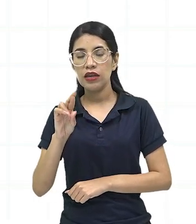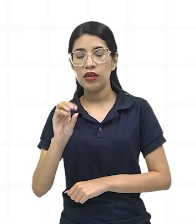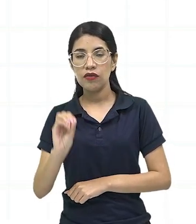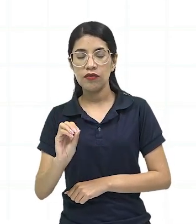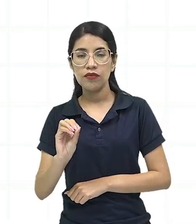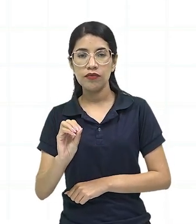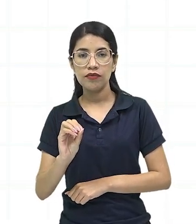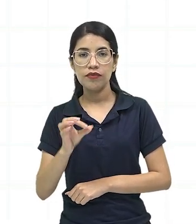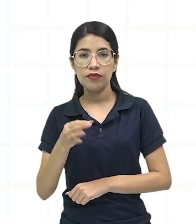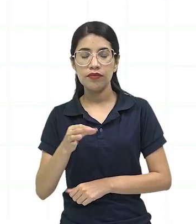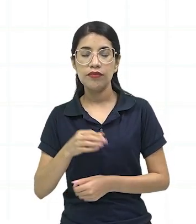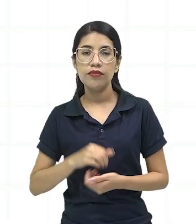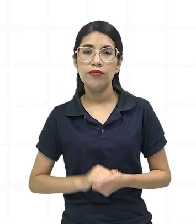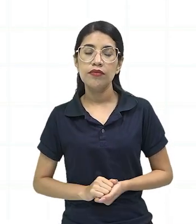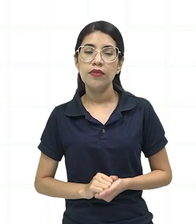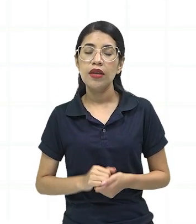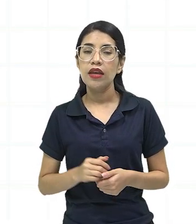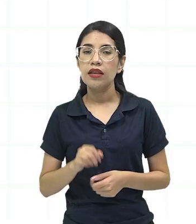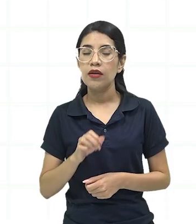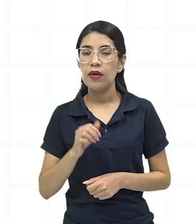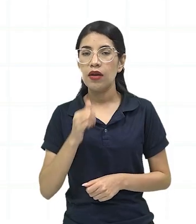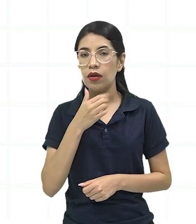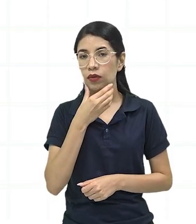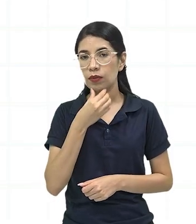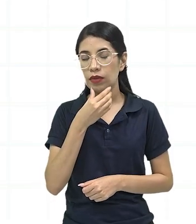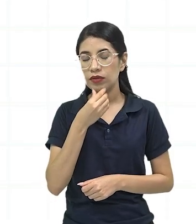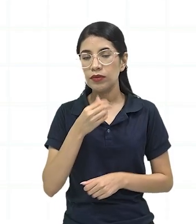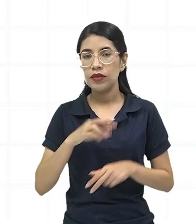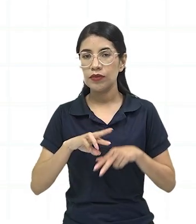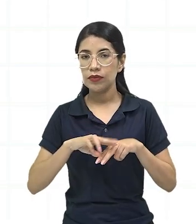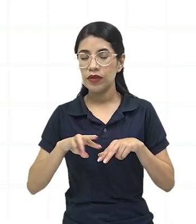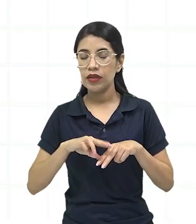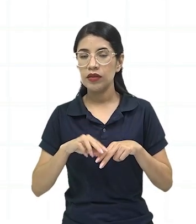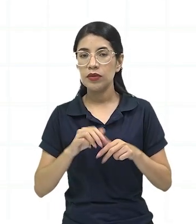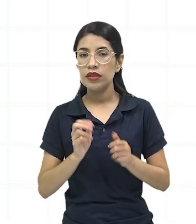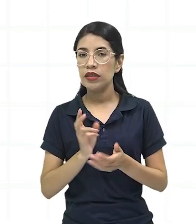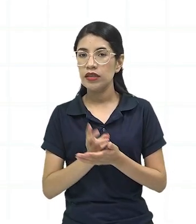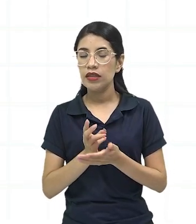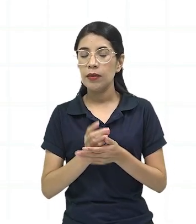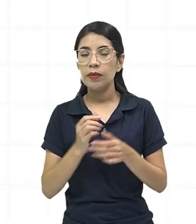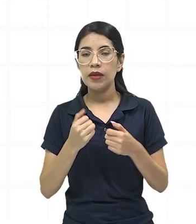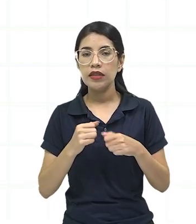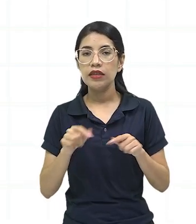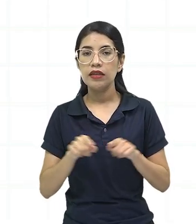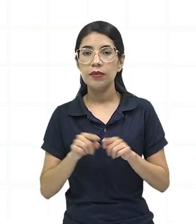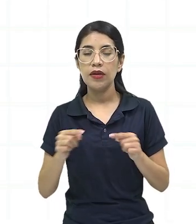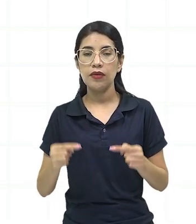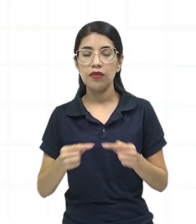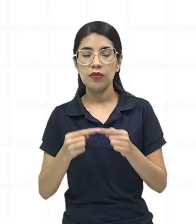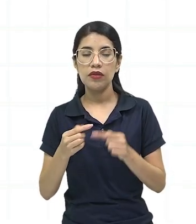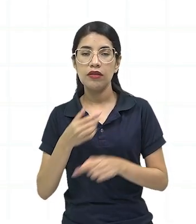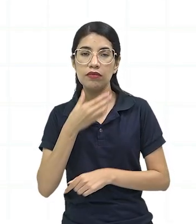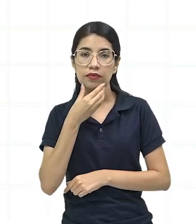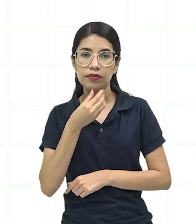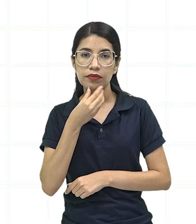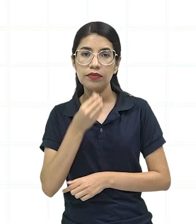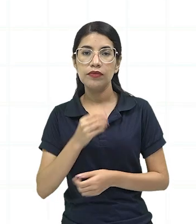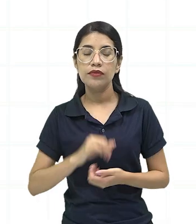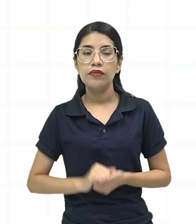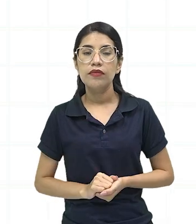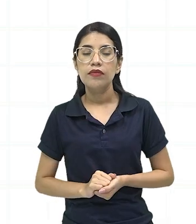livro, né? Não dá, porque livro é masculino, então tudo que for acompanhar ele tem que estar no